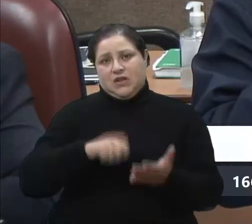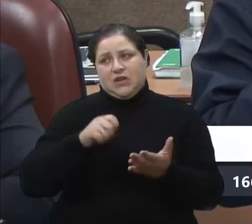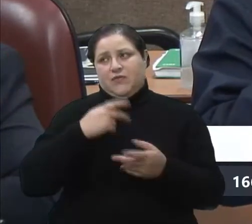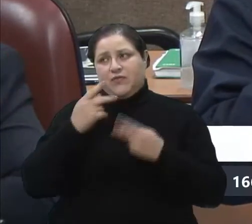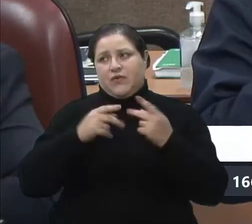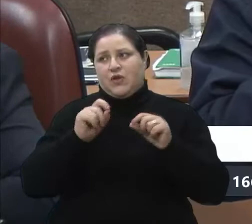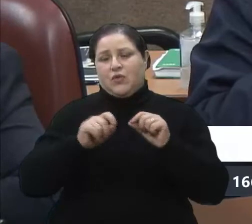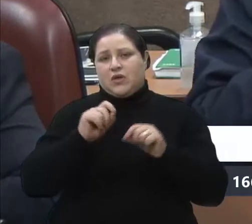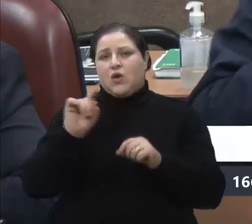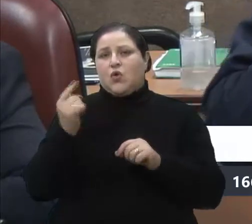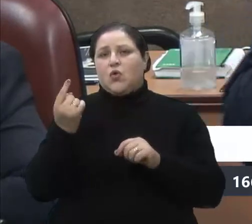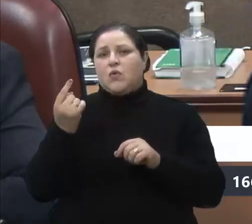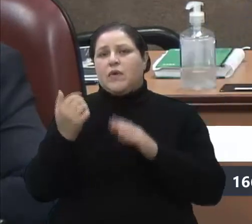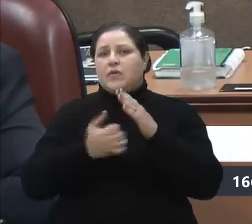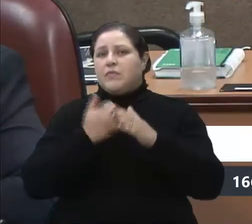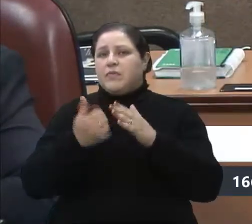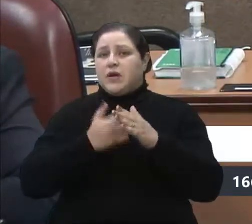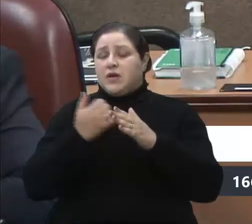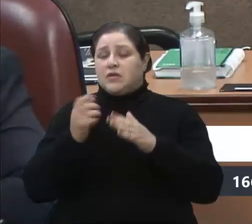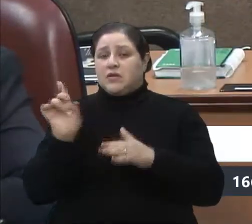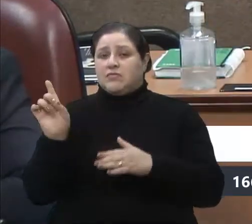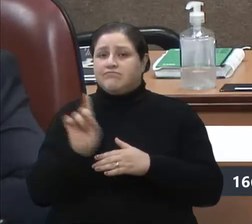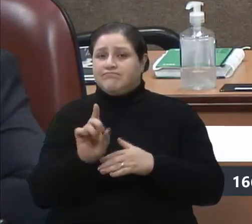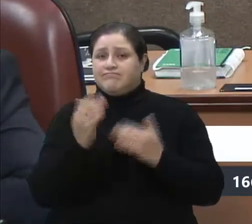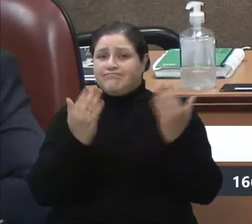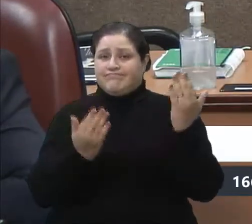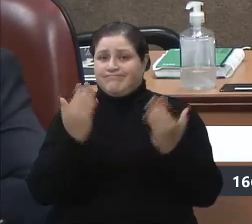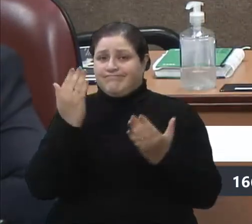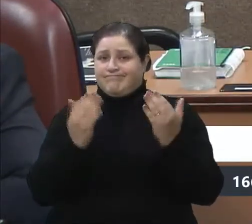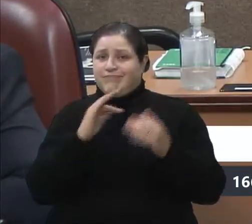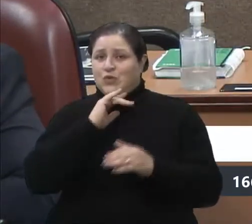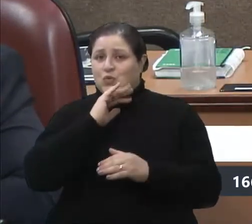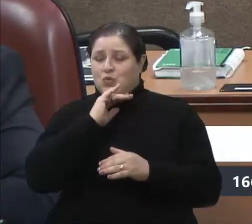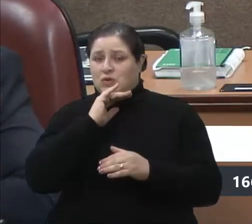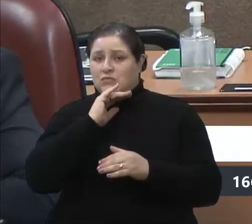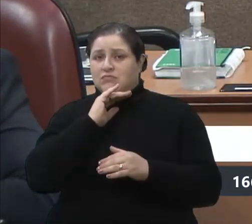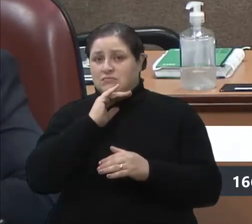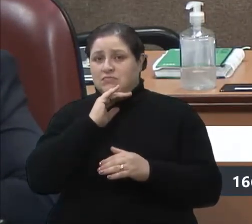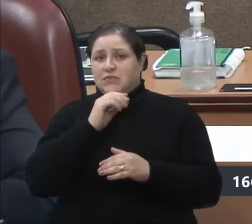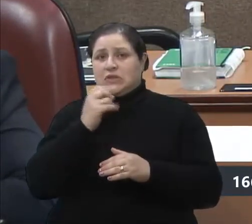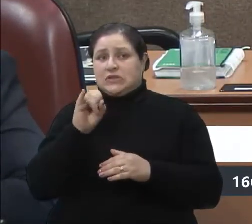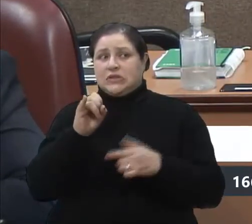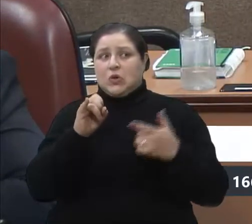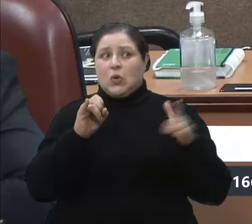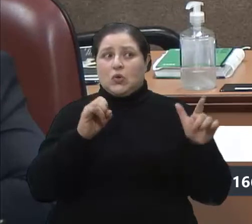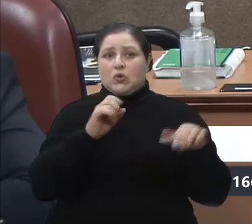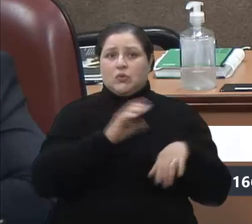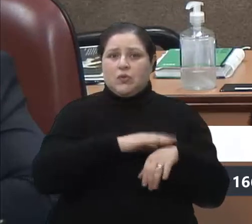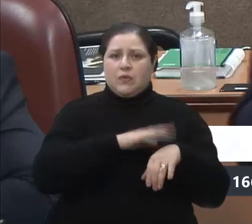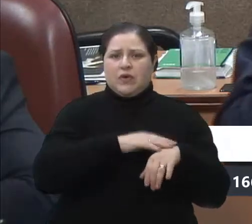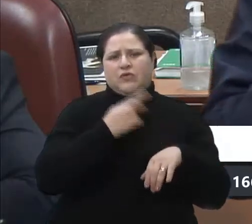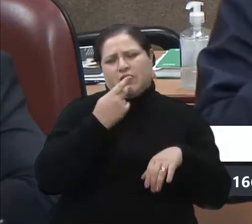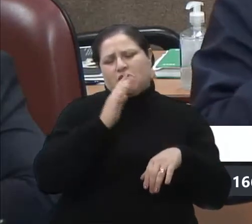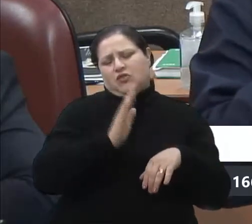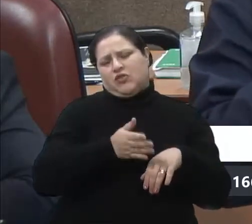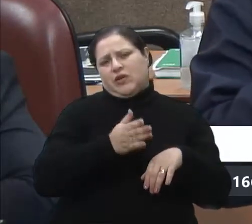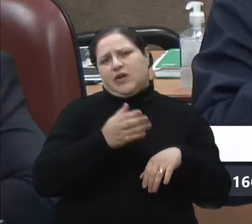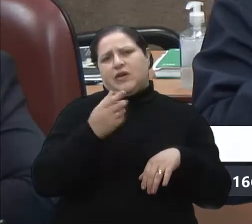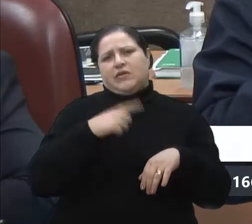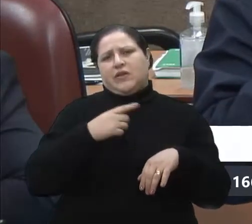e isso é ruim como foi dito em outros momentos só vez surgissem outras interessados como surgiu uma